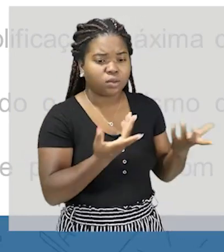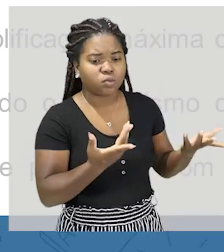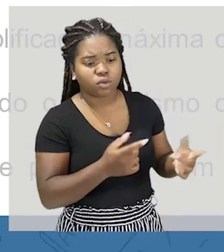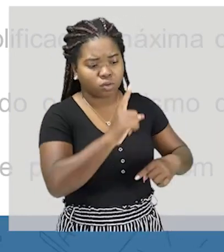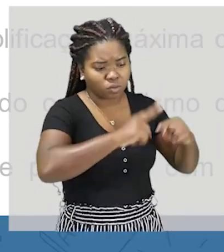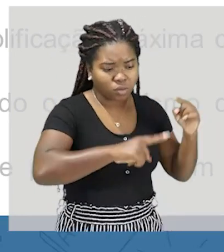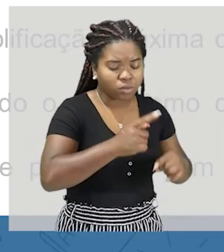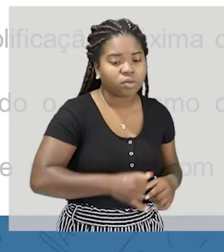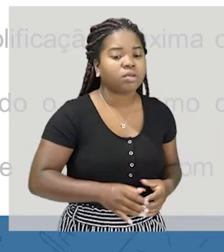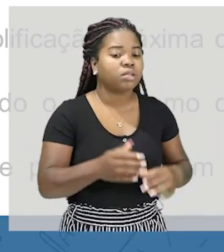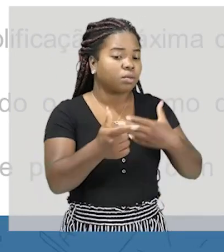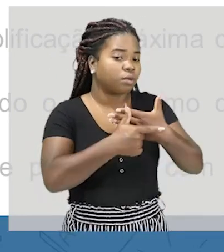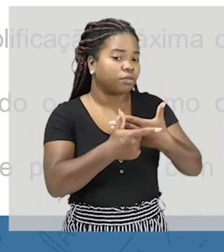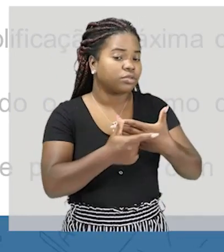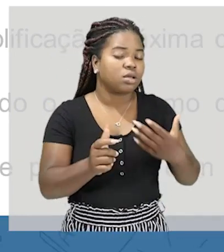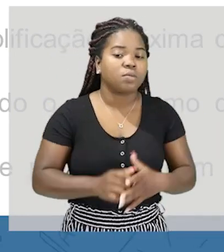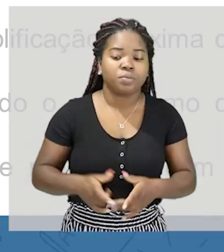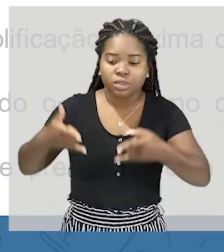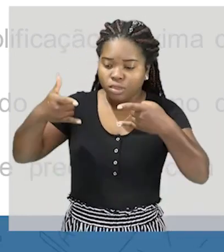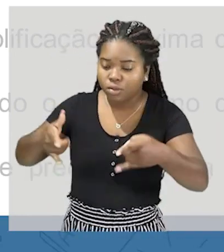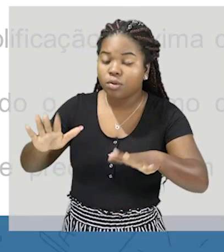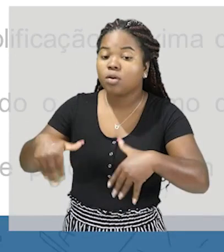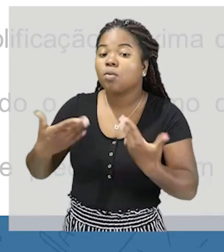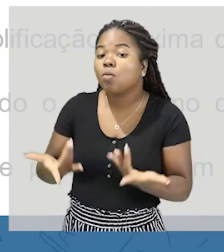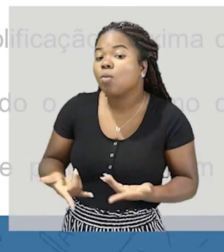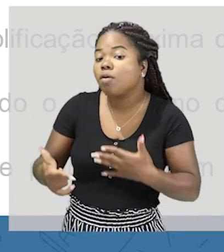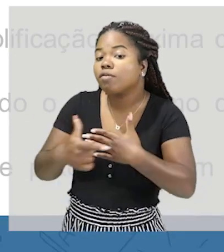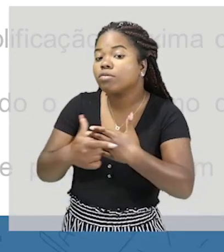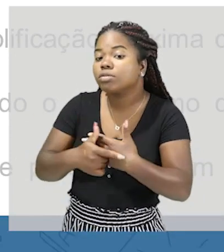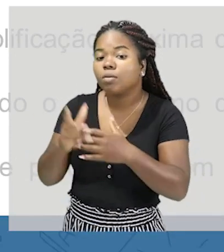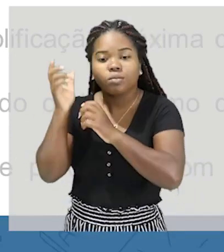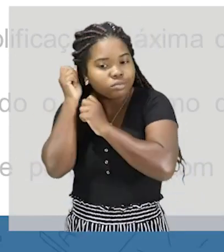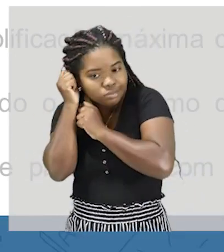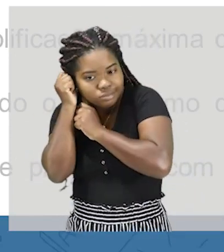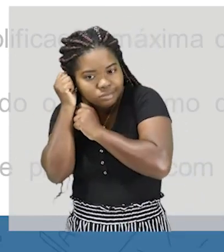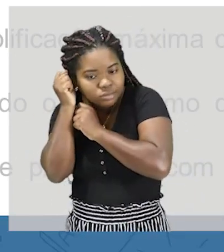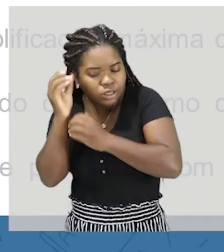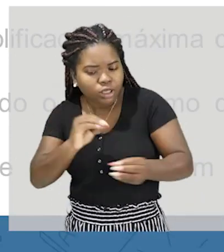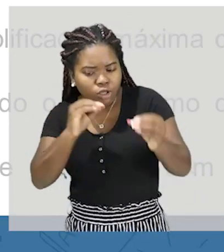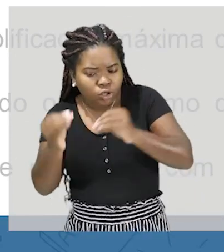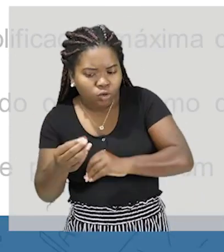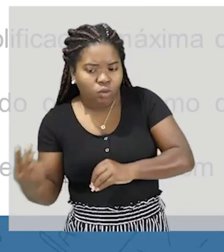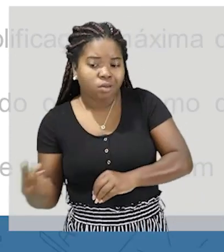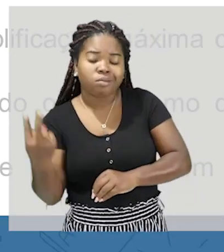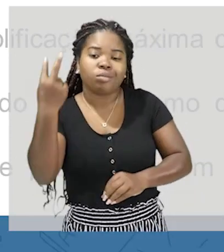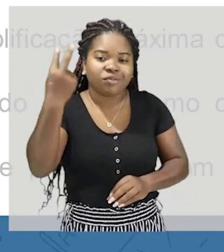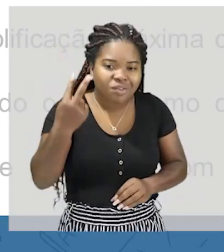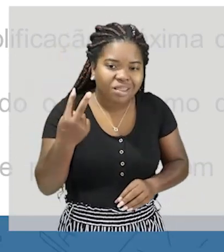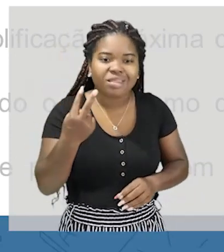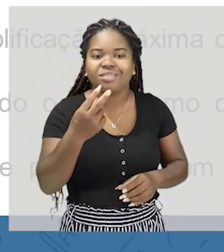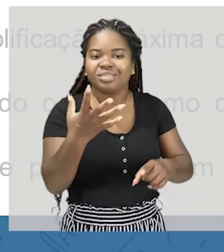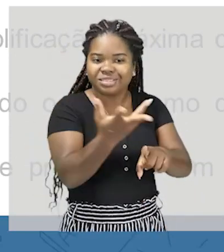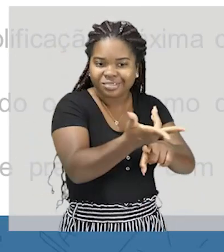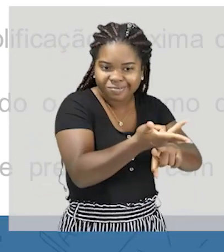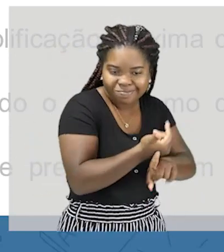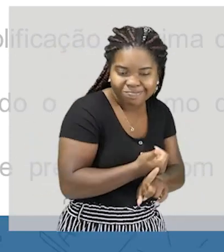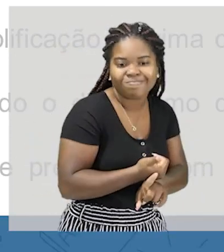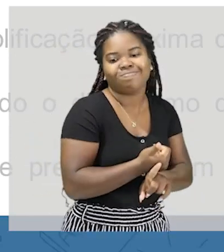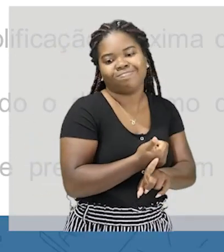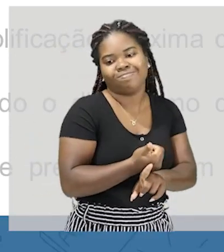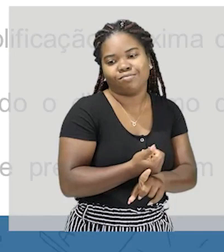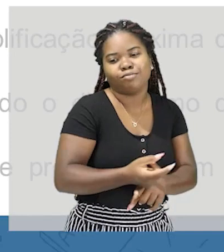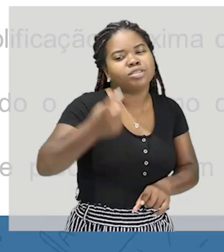função, a cama, qual é a função dela? Dormir. E coloco um valor artístico a ela e coloco ela como um objeto para